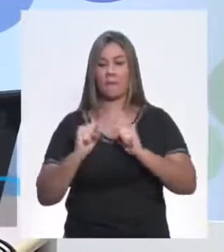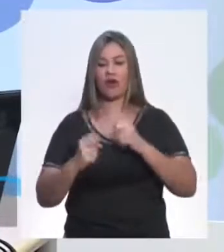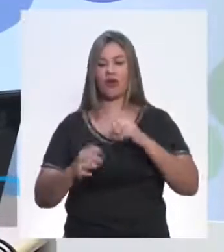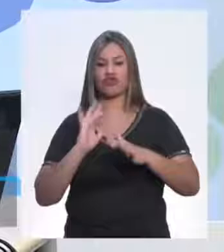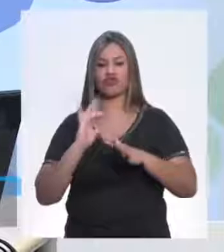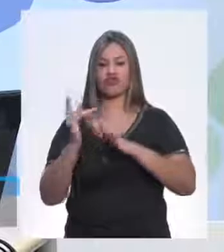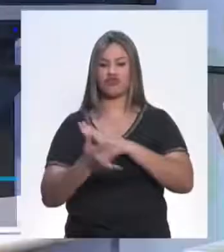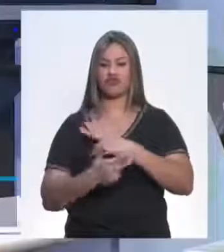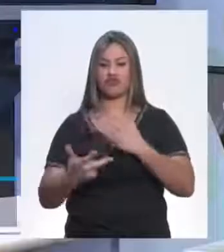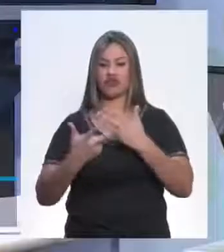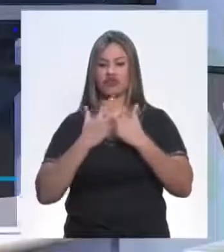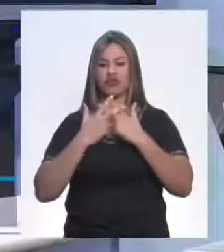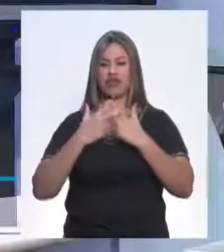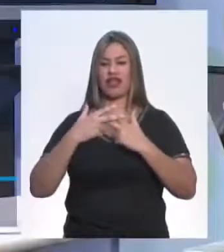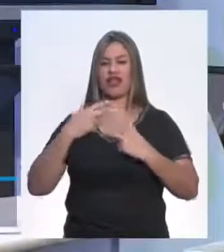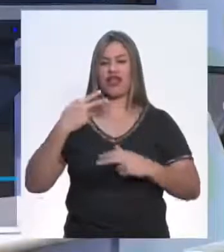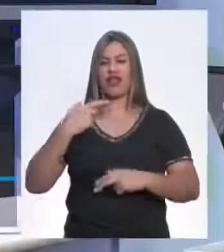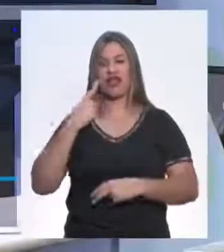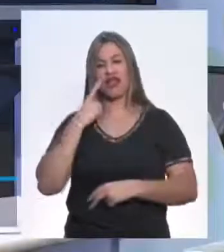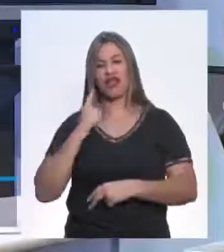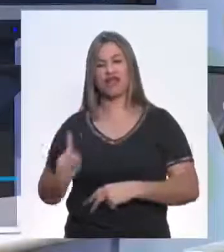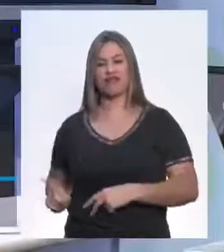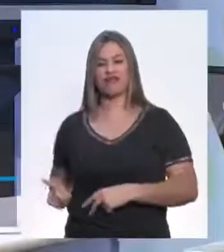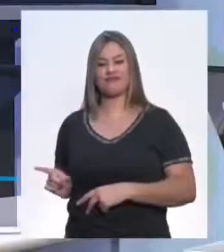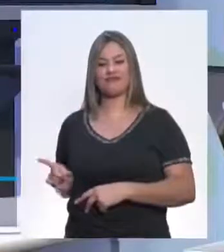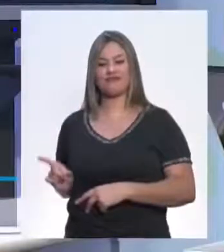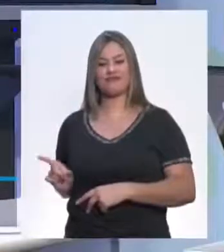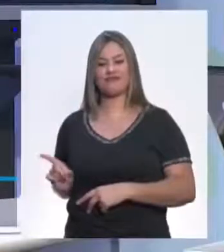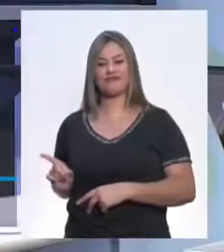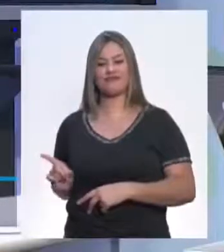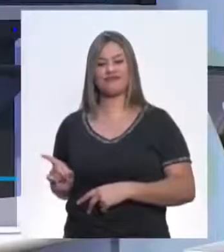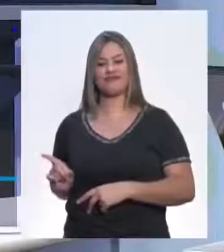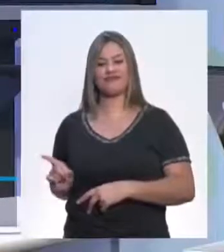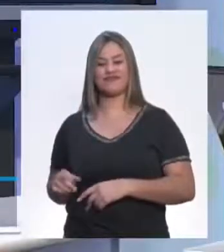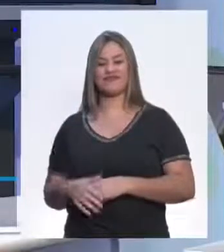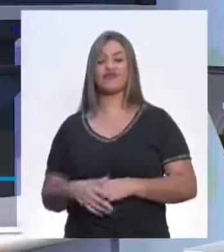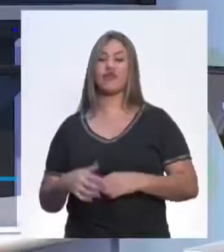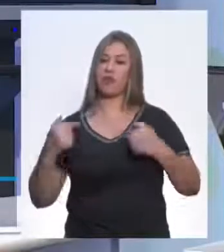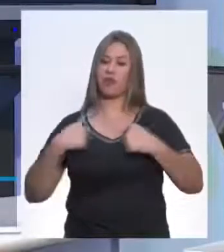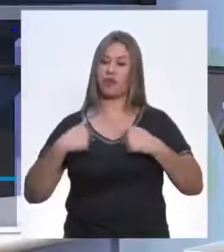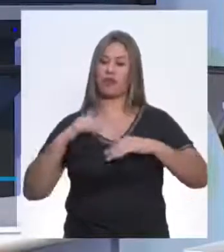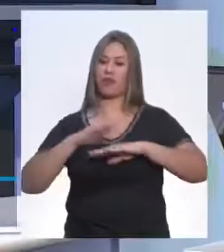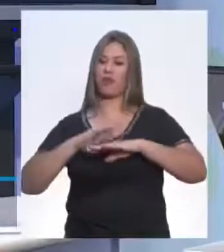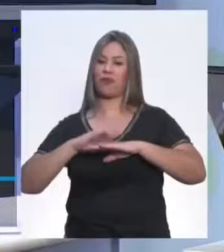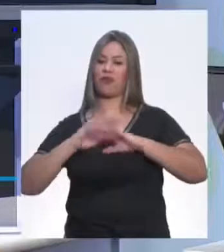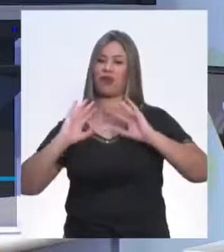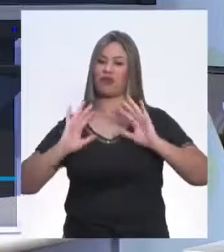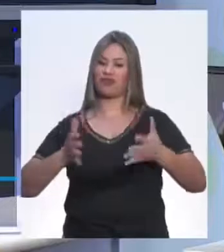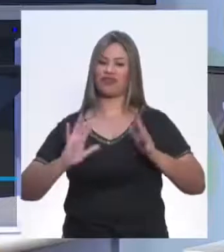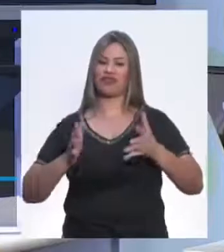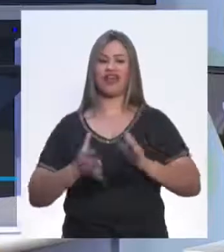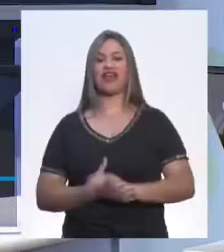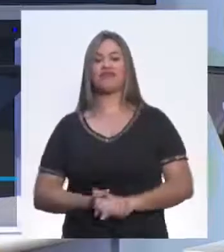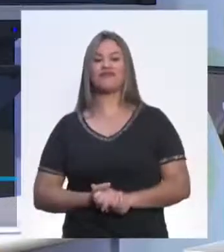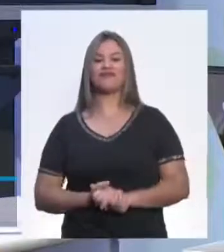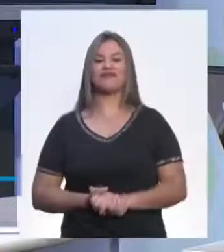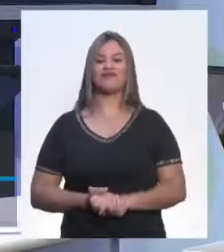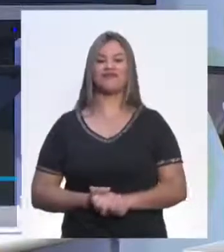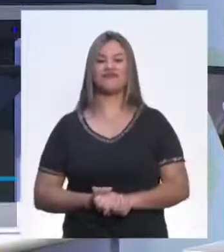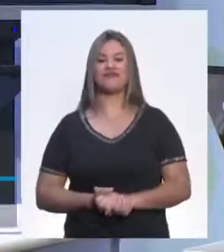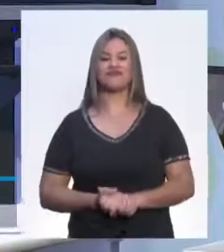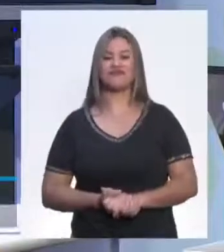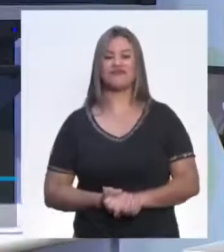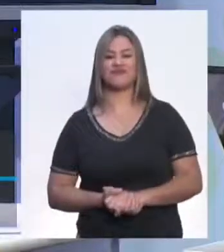né? Juro, vai ficar show. Beleza, manda lá, coloca lá, ó, o meu já está feito aqui, ó. Já montei o meu,